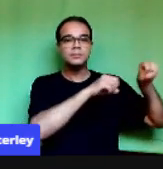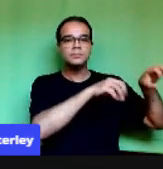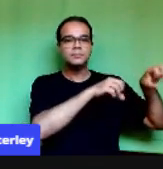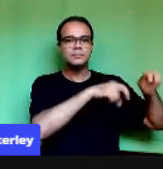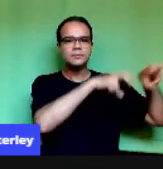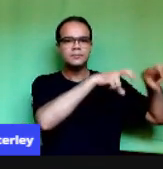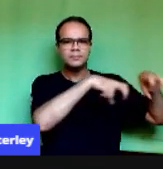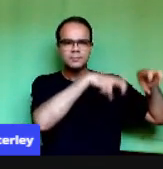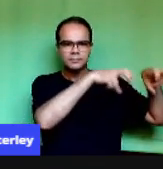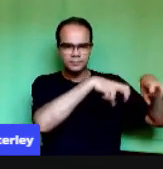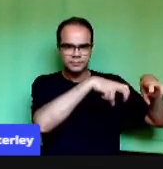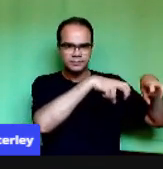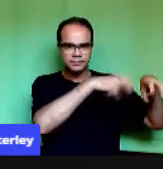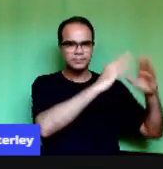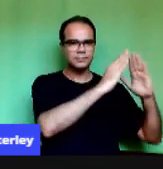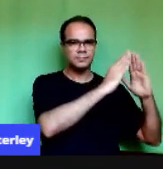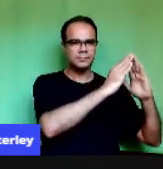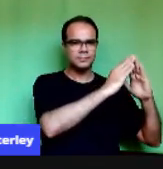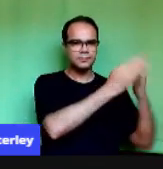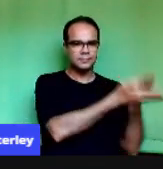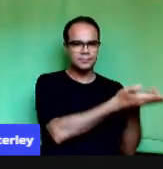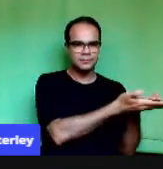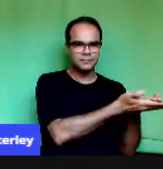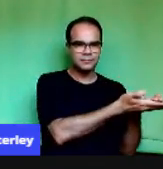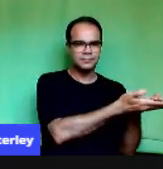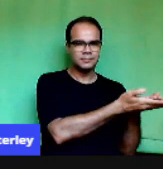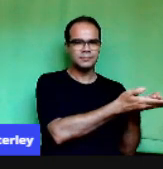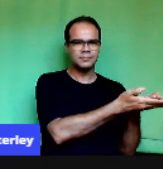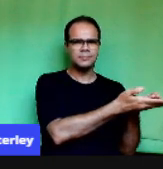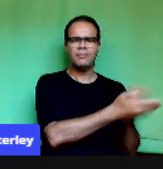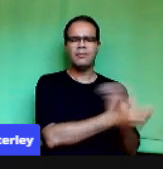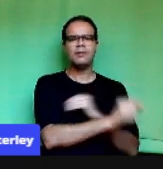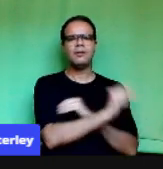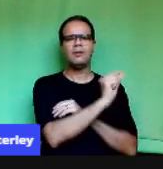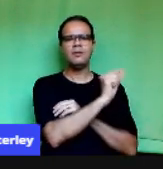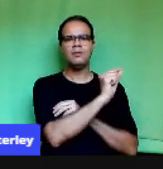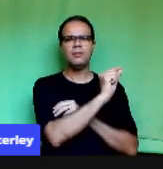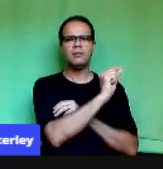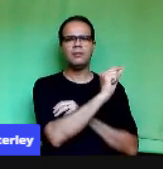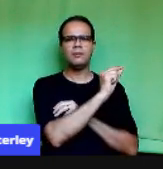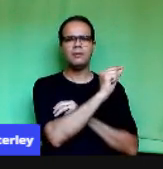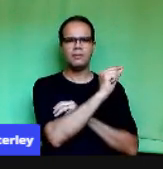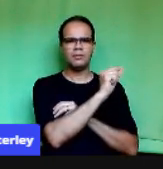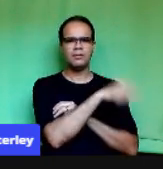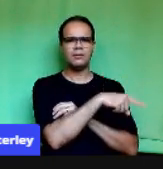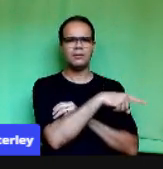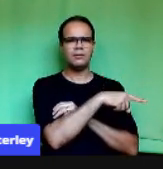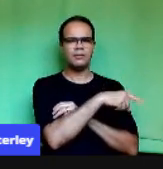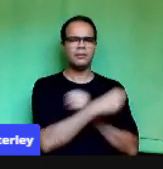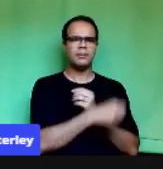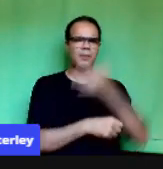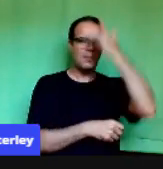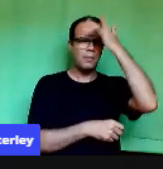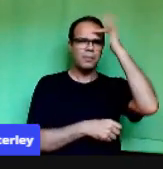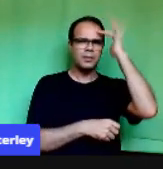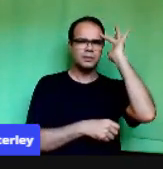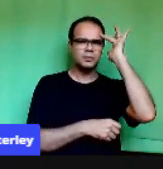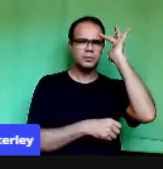quem são esses sujeitos pertencentes à educação do campo. Né? Quem são esses sujeitos? O Arroyo